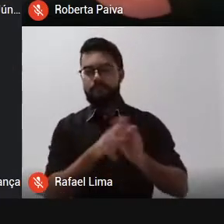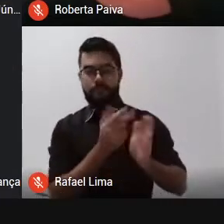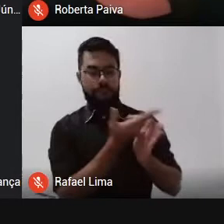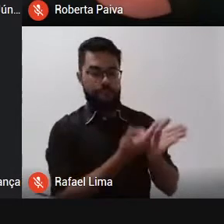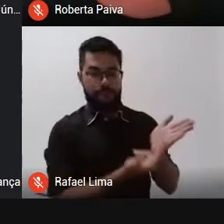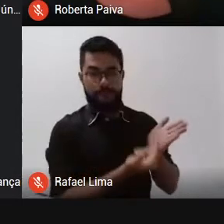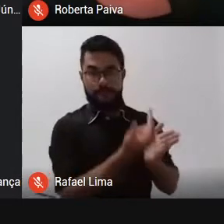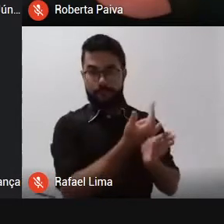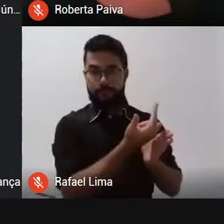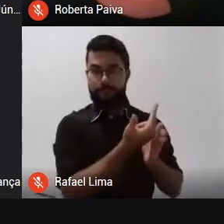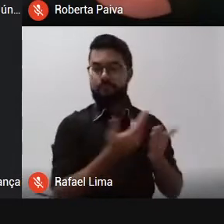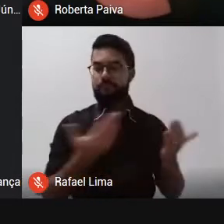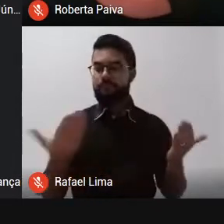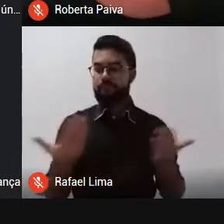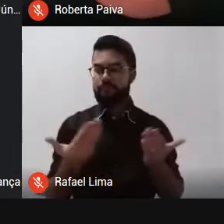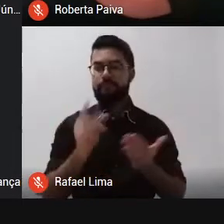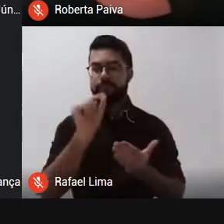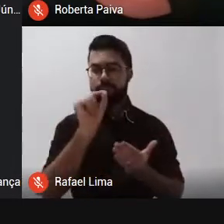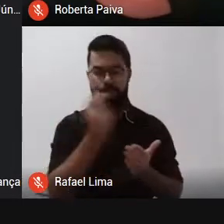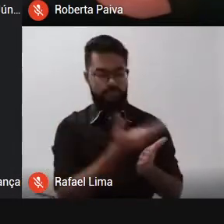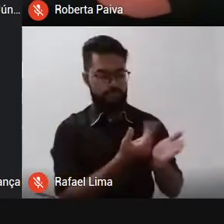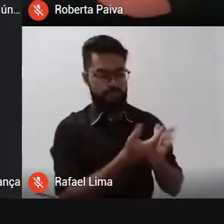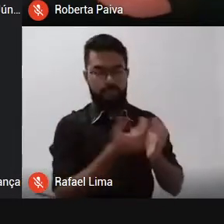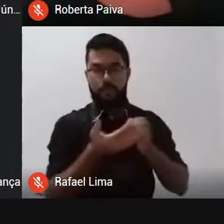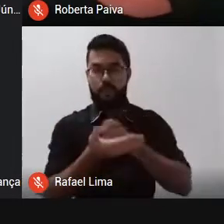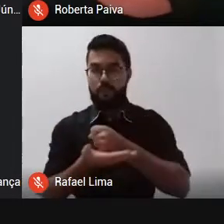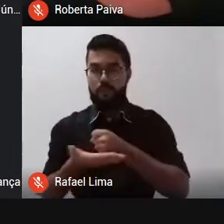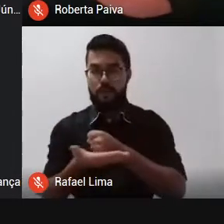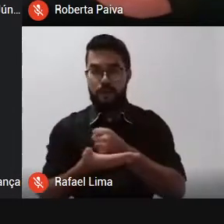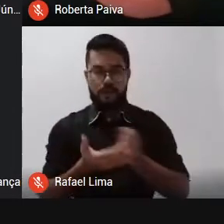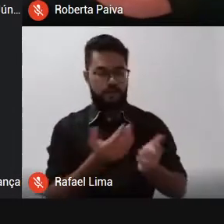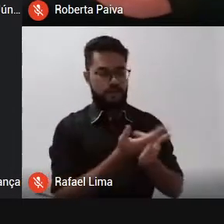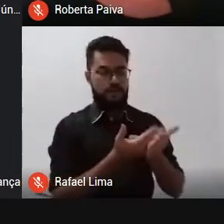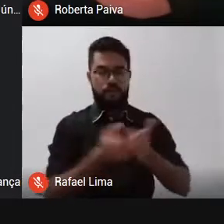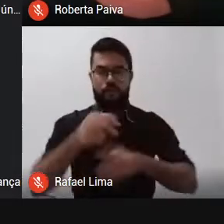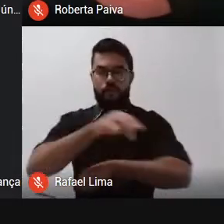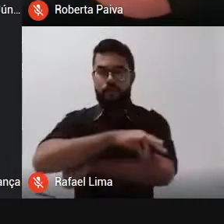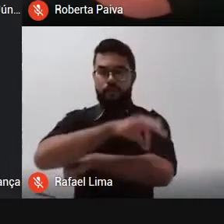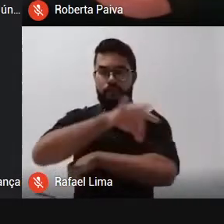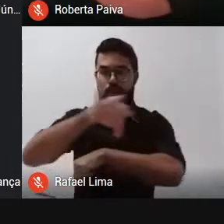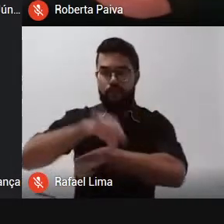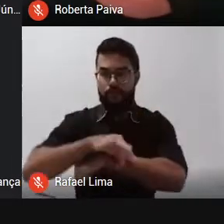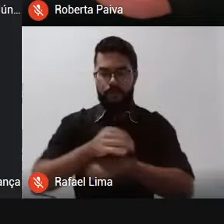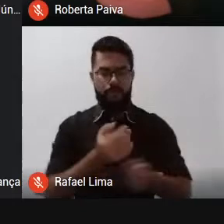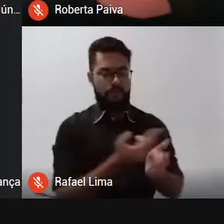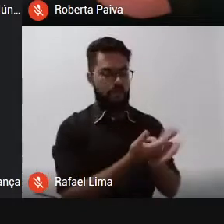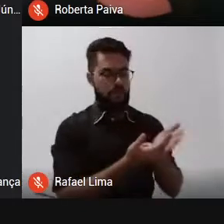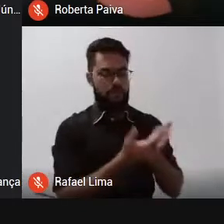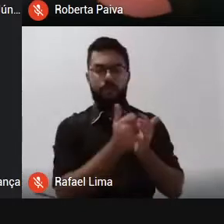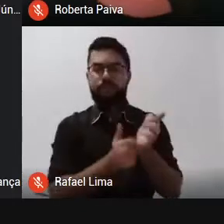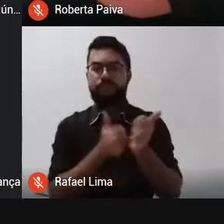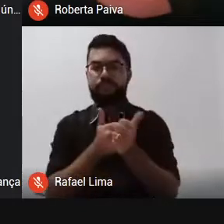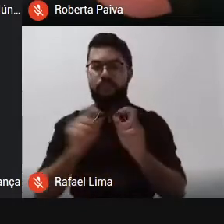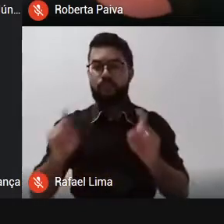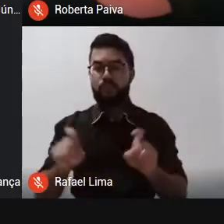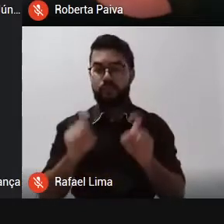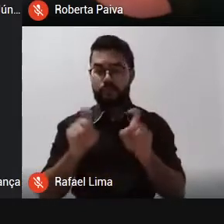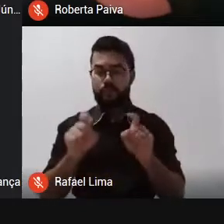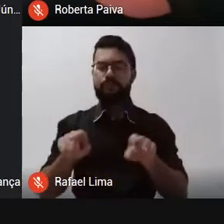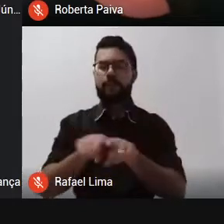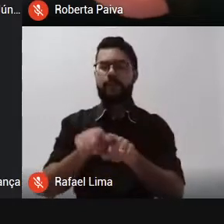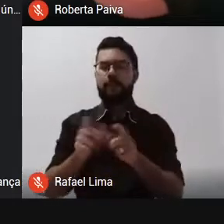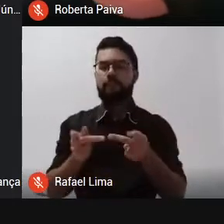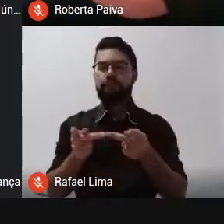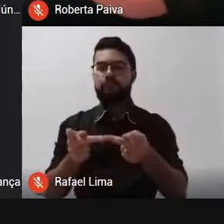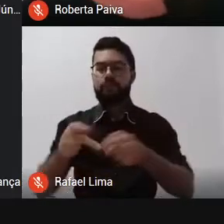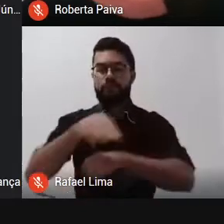no curso: desenho básico e técnico, desenho arquitetônico, desenho auxiliado por computador e projeto arquitetônico.